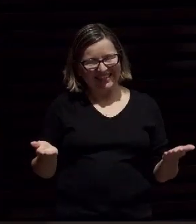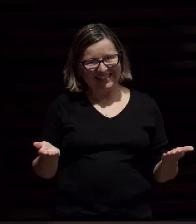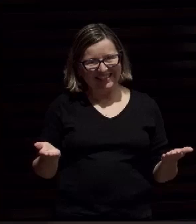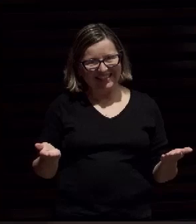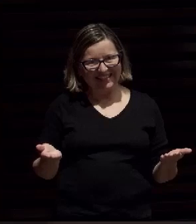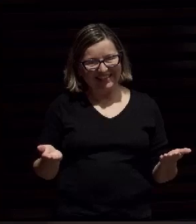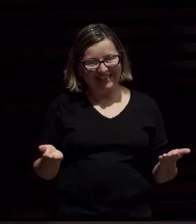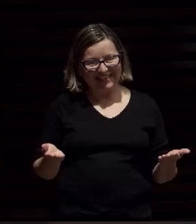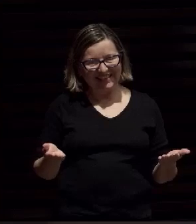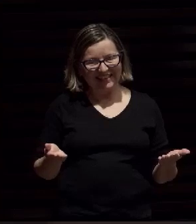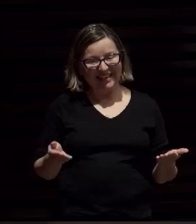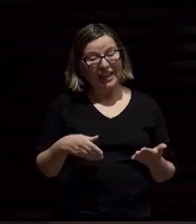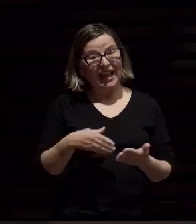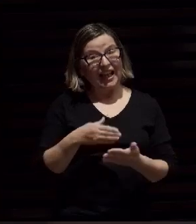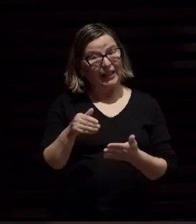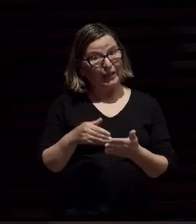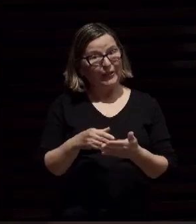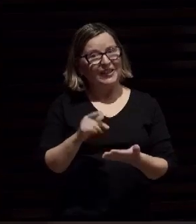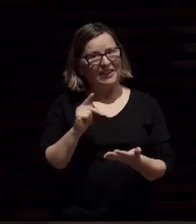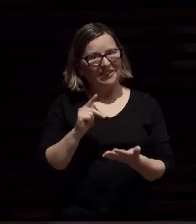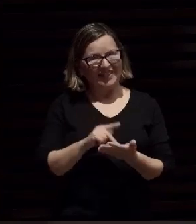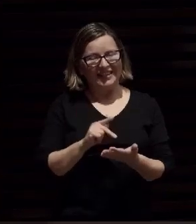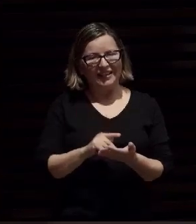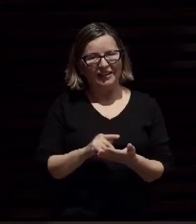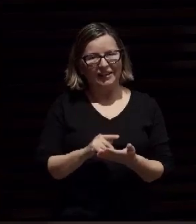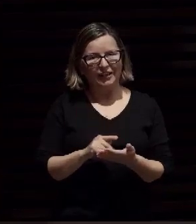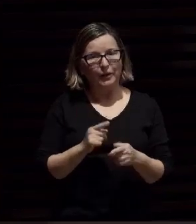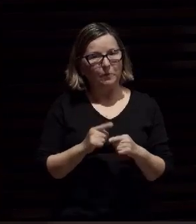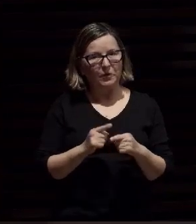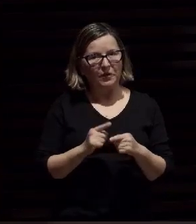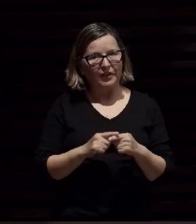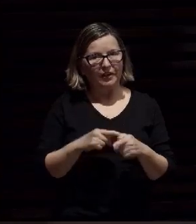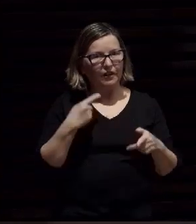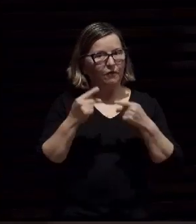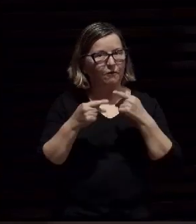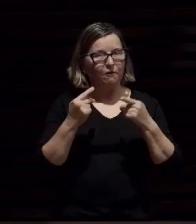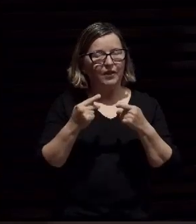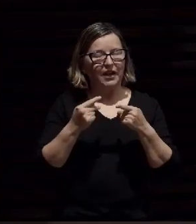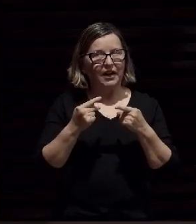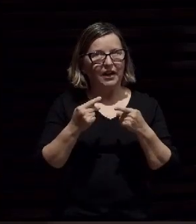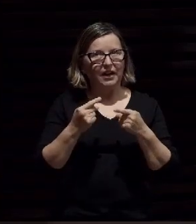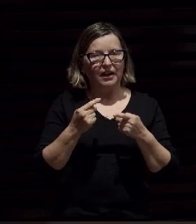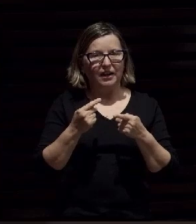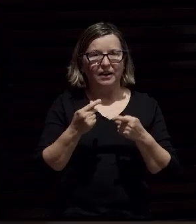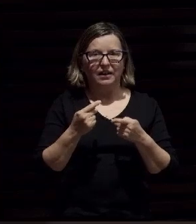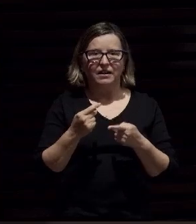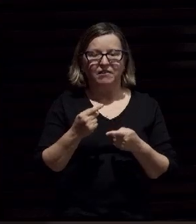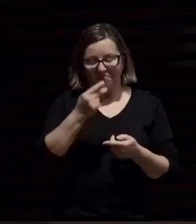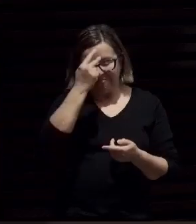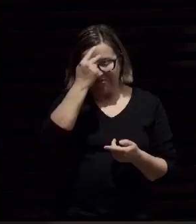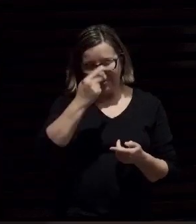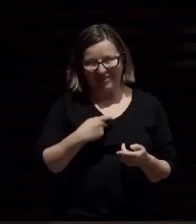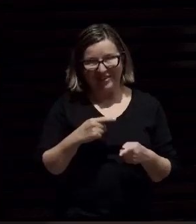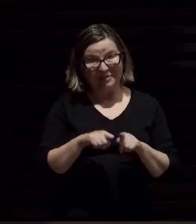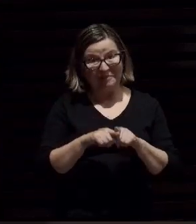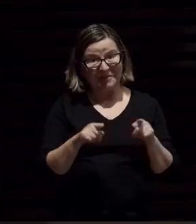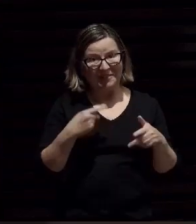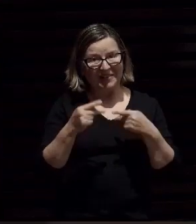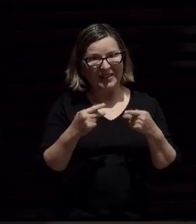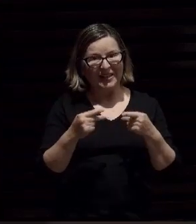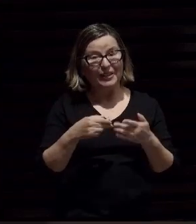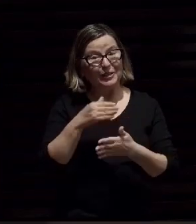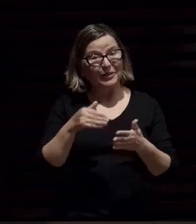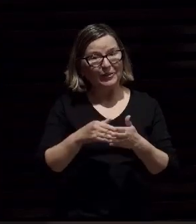toda a verdade. Porque não falará por si mesmo, mas dirá tudo o que